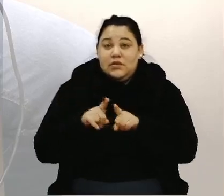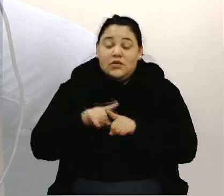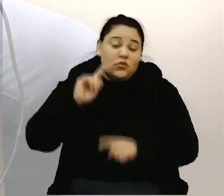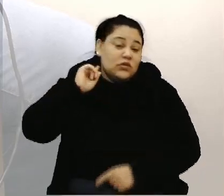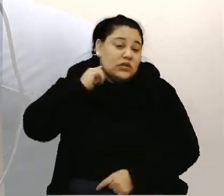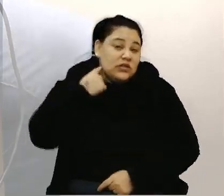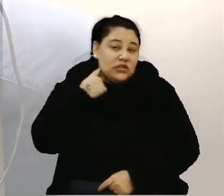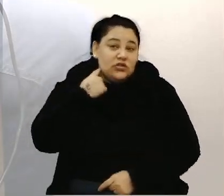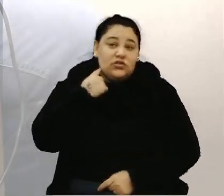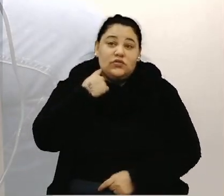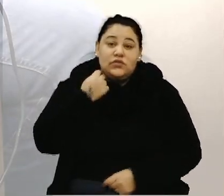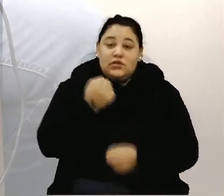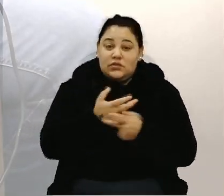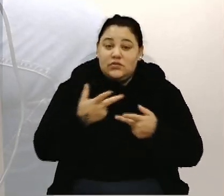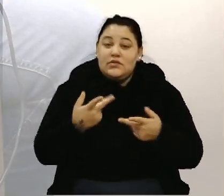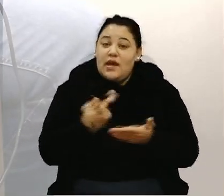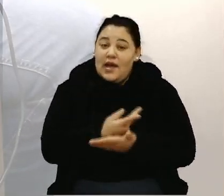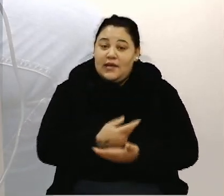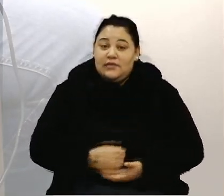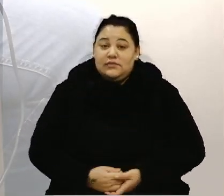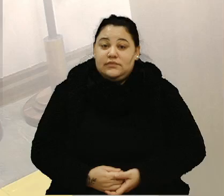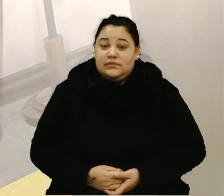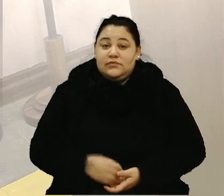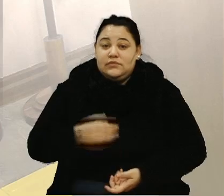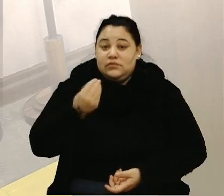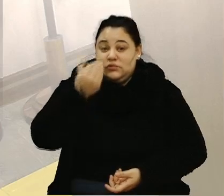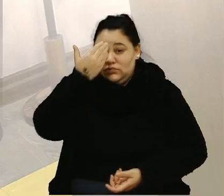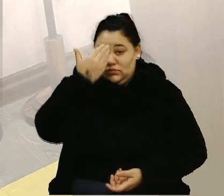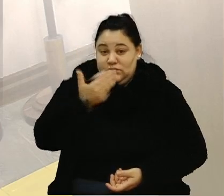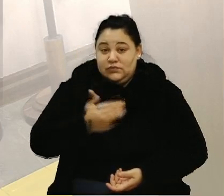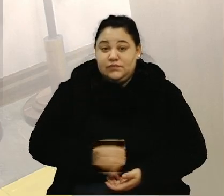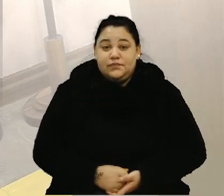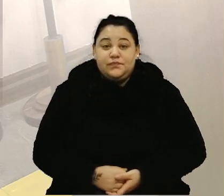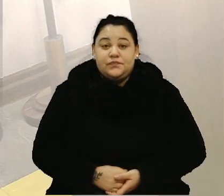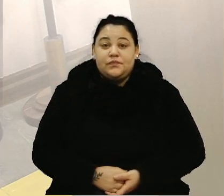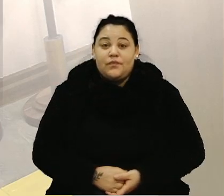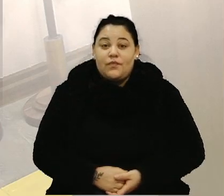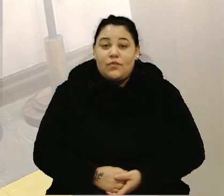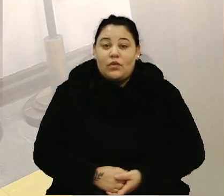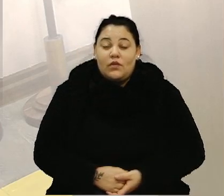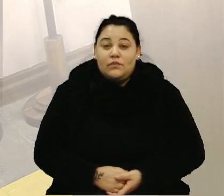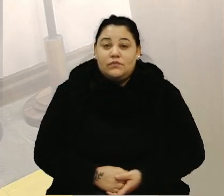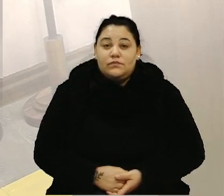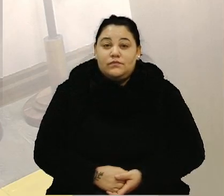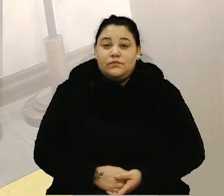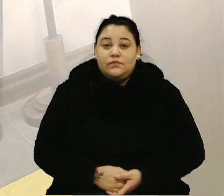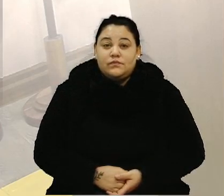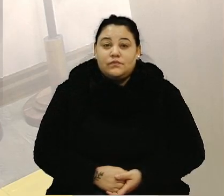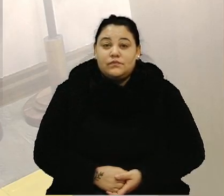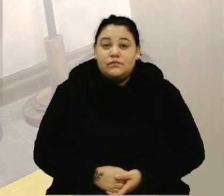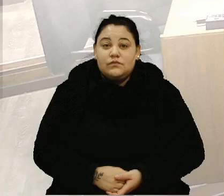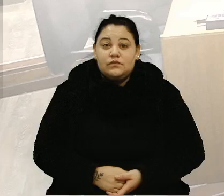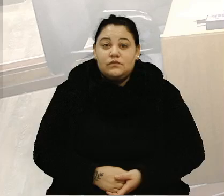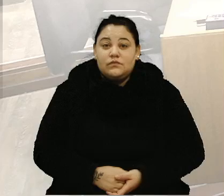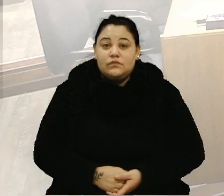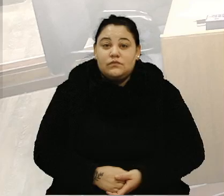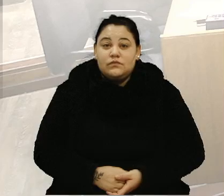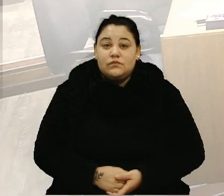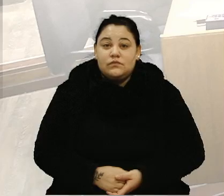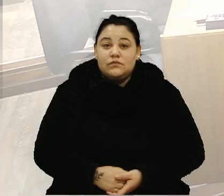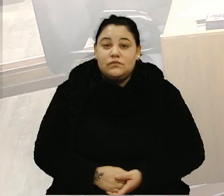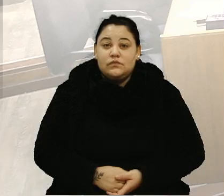e os depósitos irregulares. Era isso, meu muito obrigado. Agradeço vossas considerações, vereador Cadore. Seu à parte, vereador Rafael Bueno.